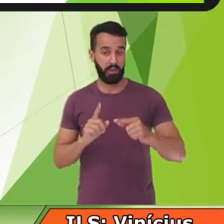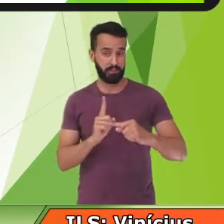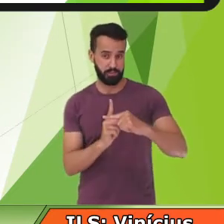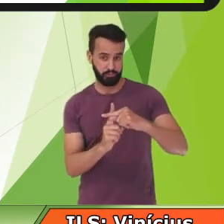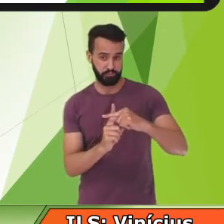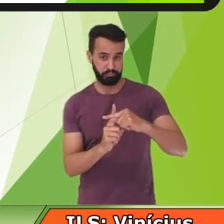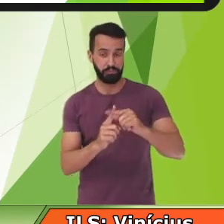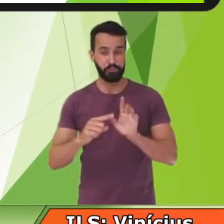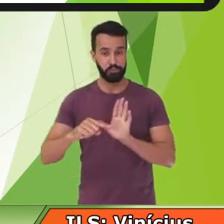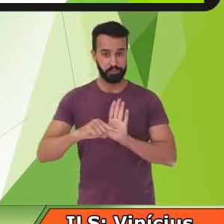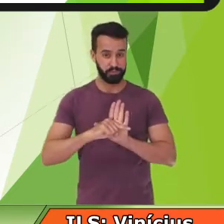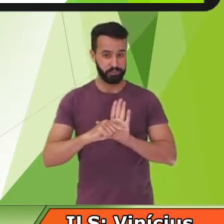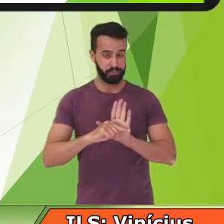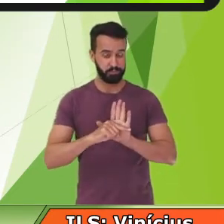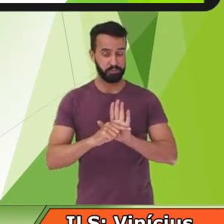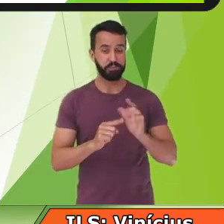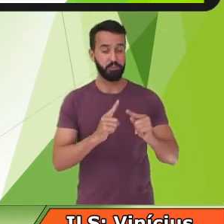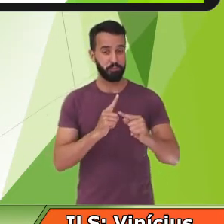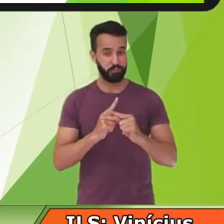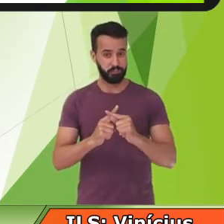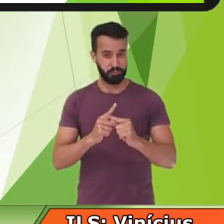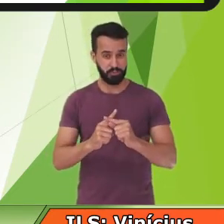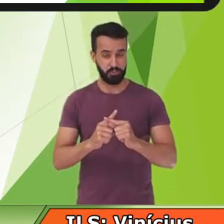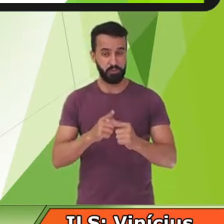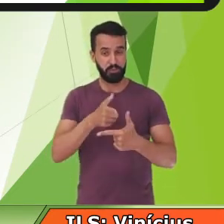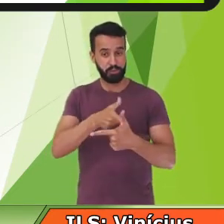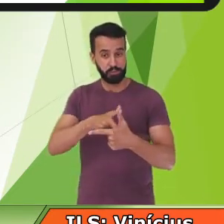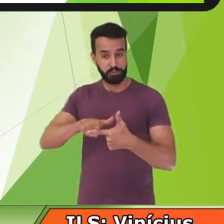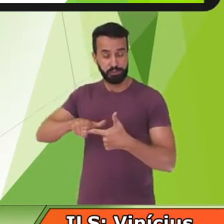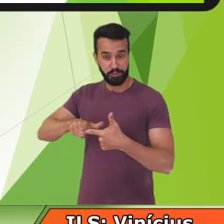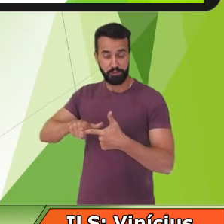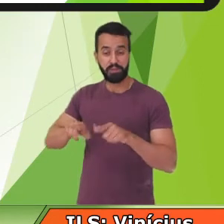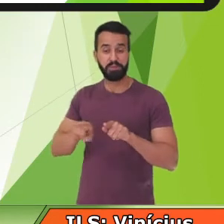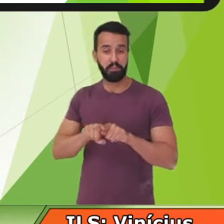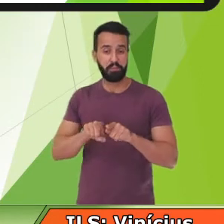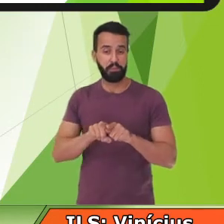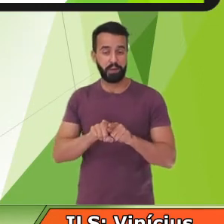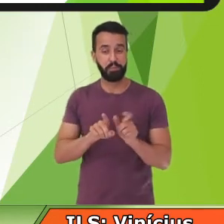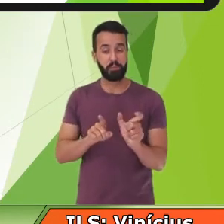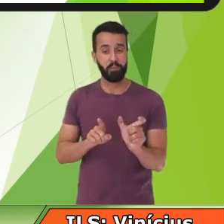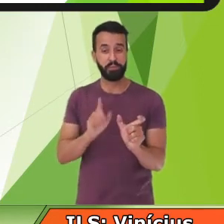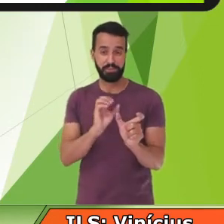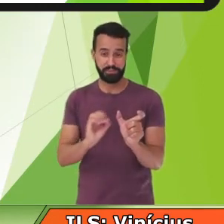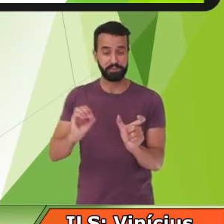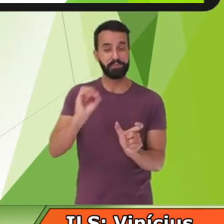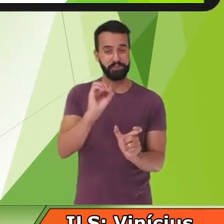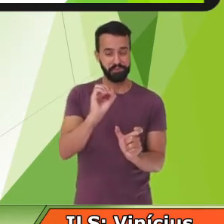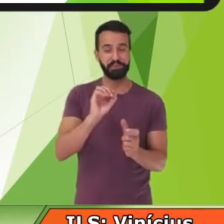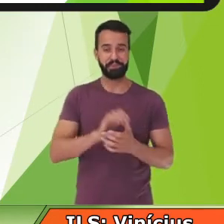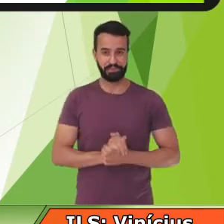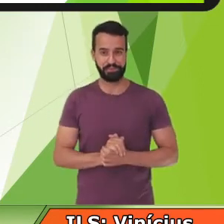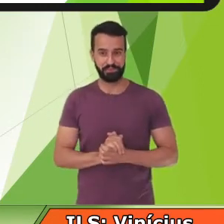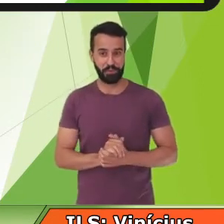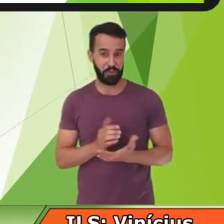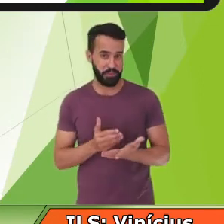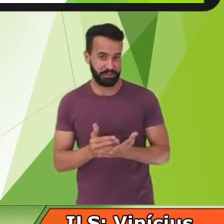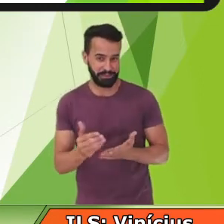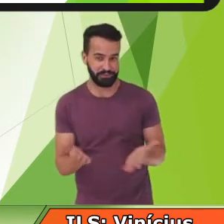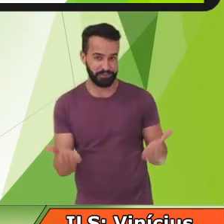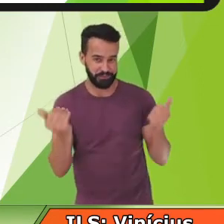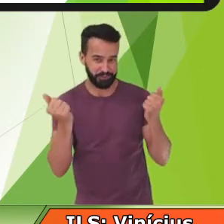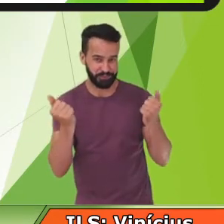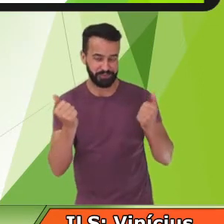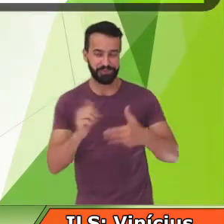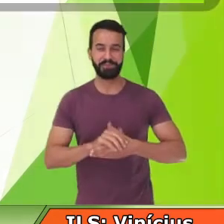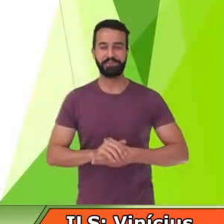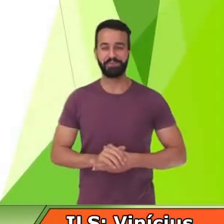adição, subtração, multiplicação, divisão e potenciação. Então, vamos